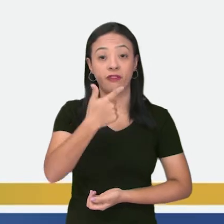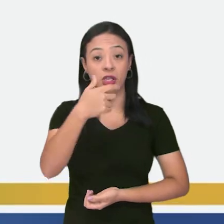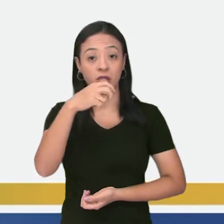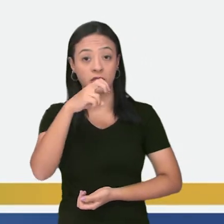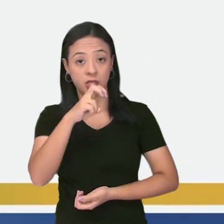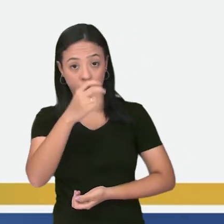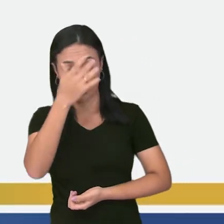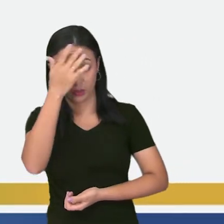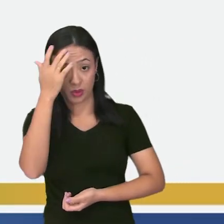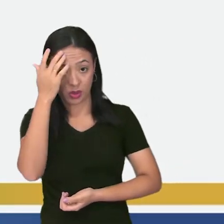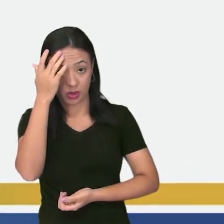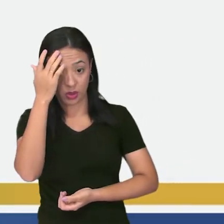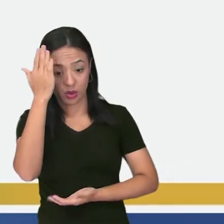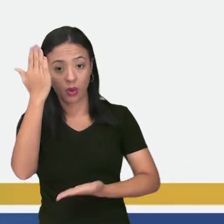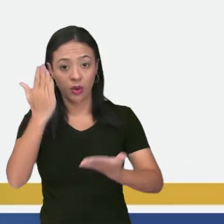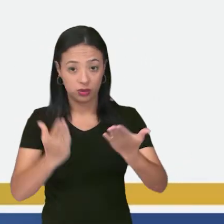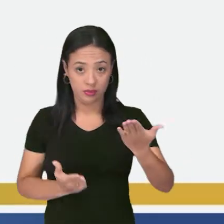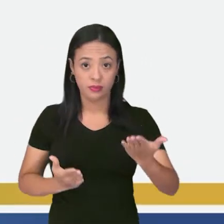atendimentos